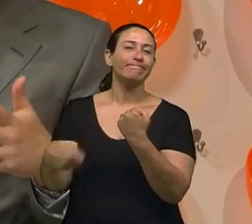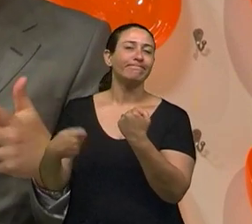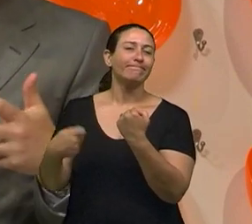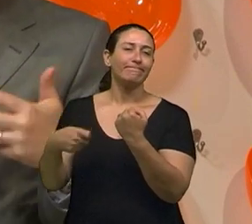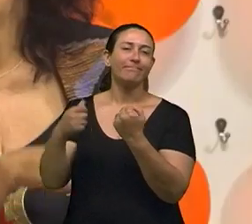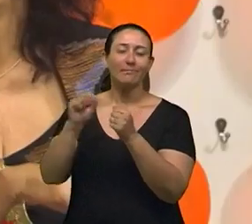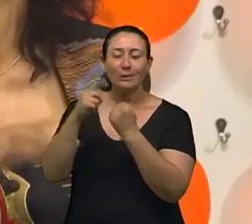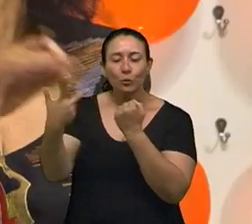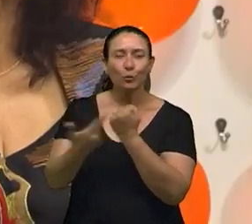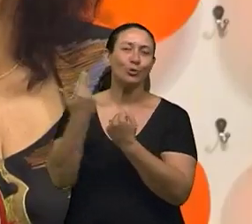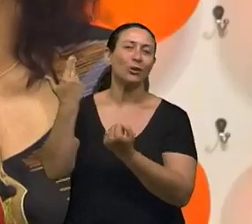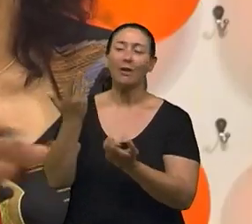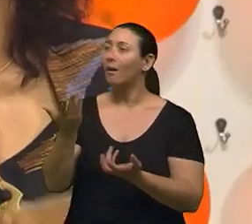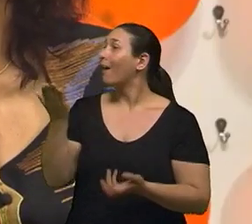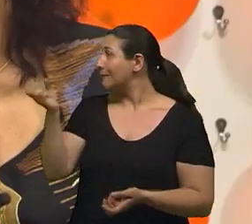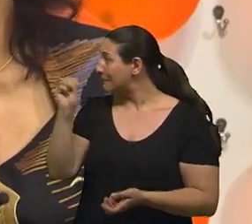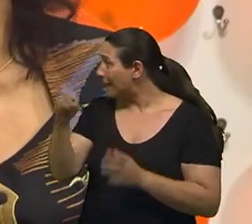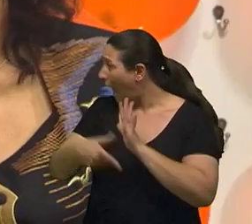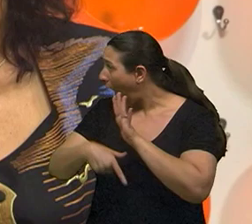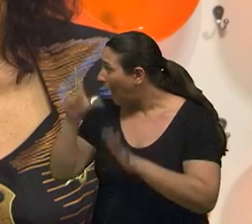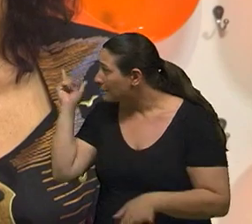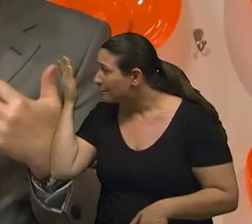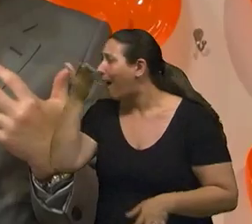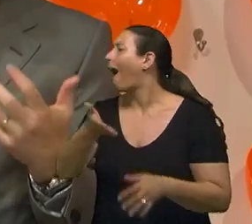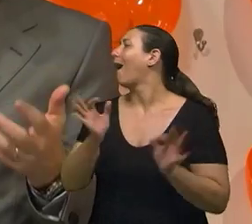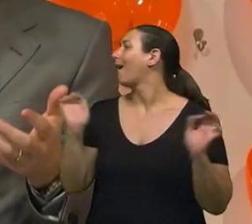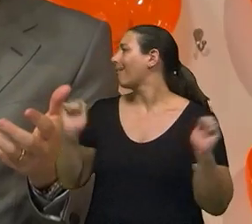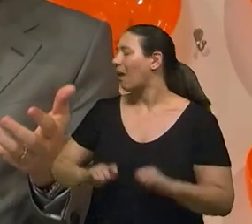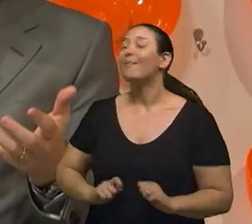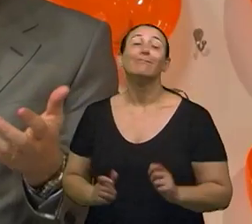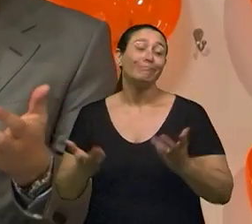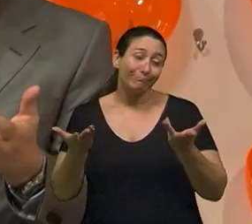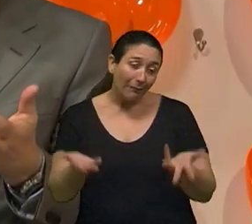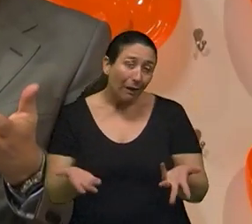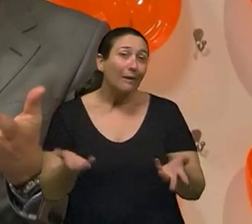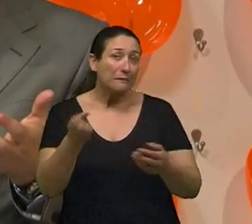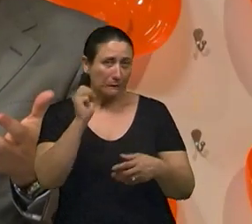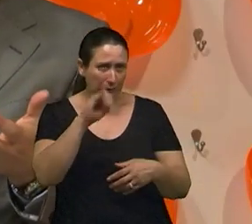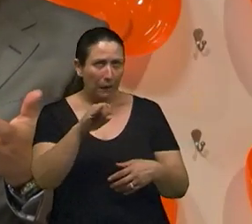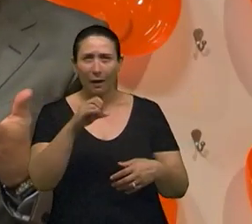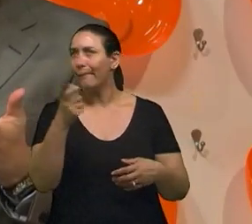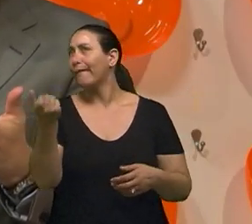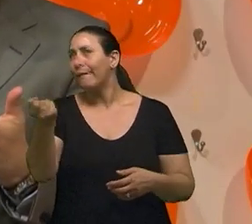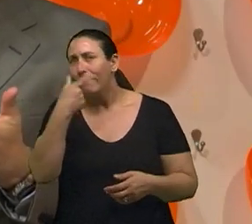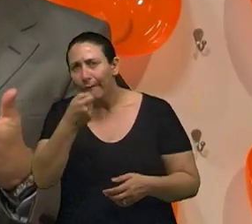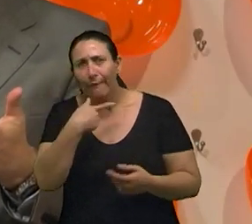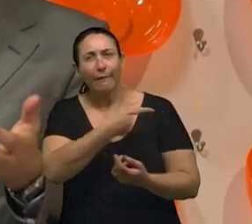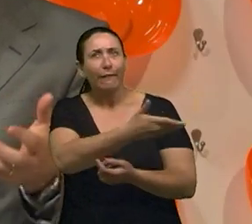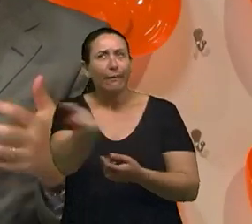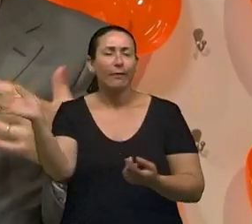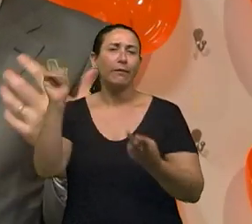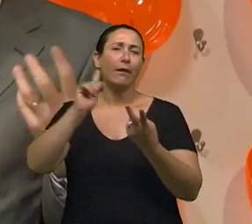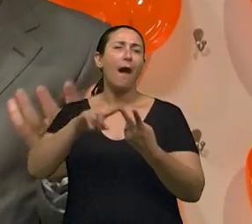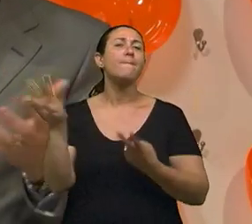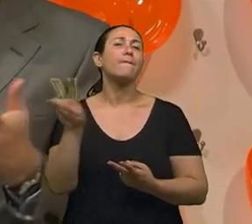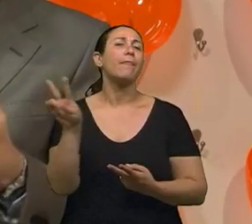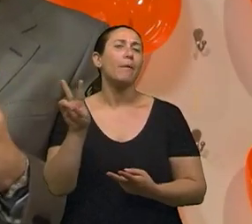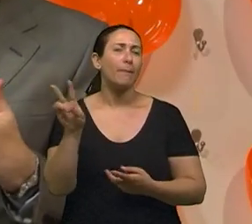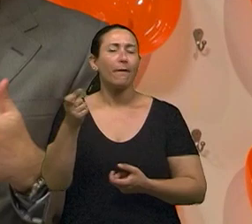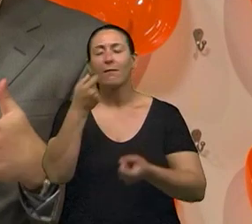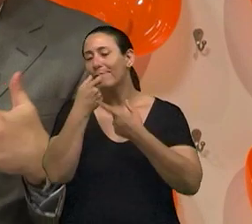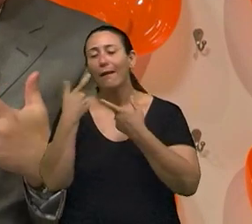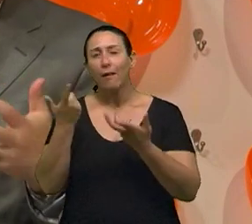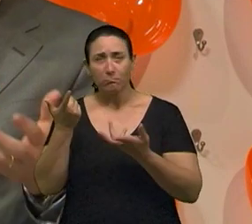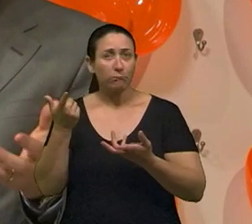ele se tivesse ido antes não certeza hoje com as medicações as vitaminas só para dizer algumas